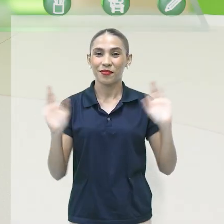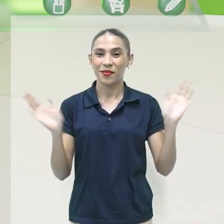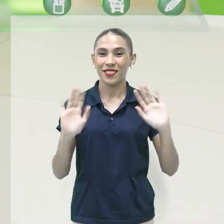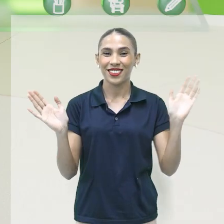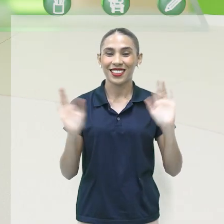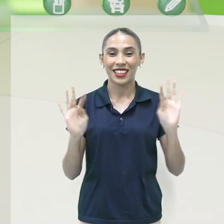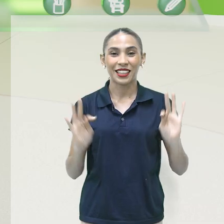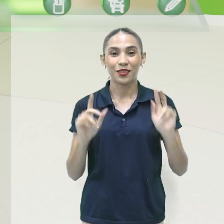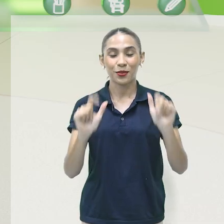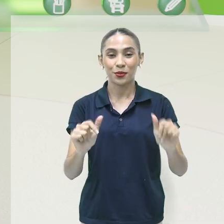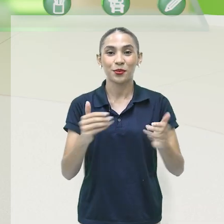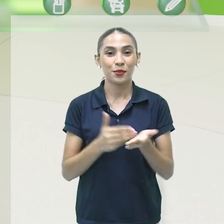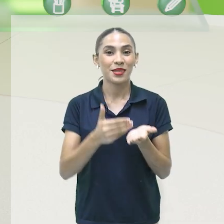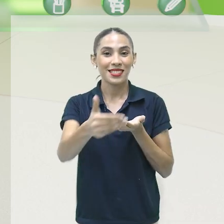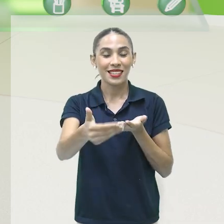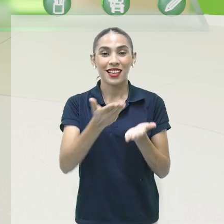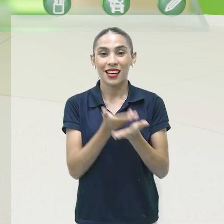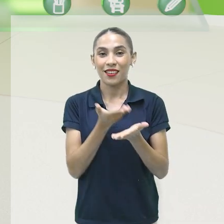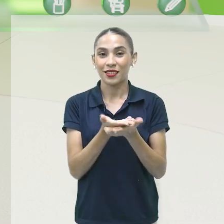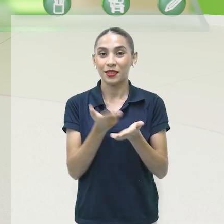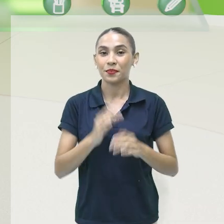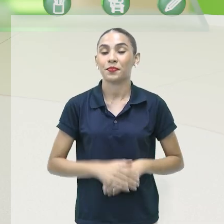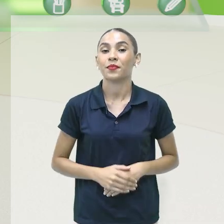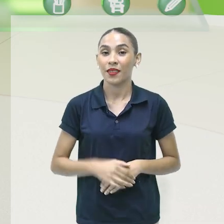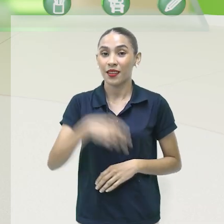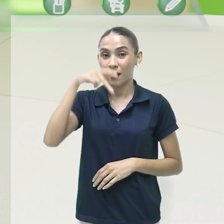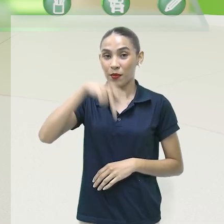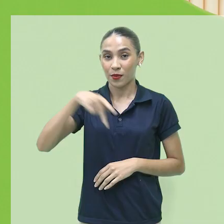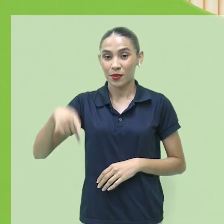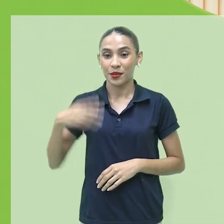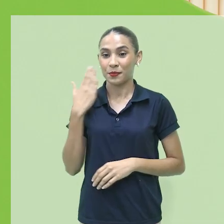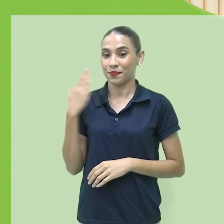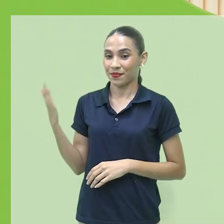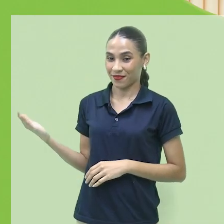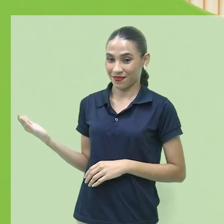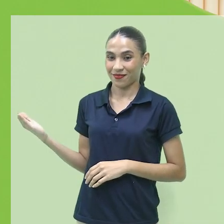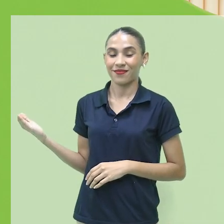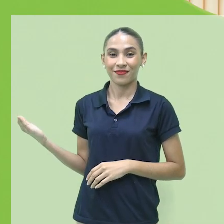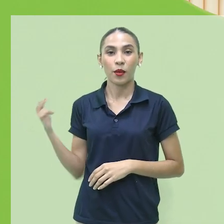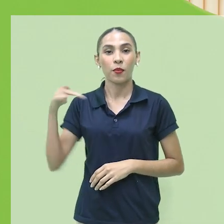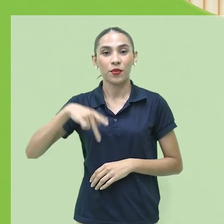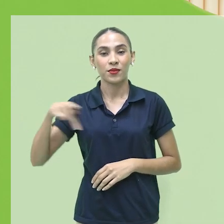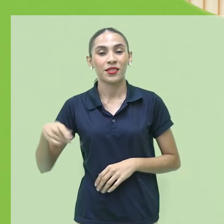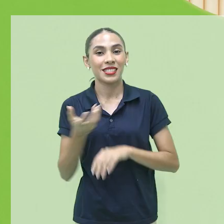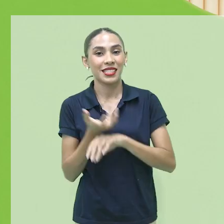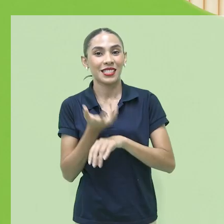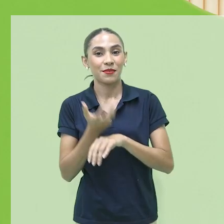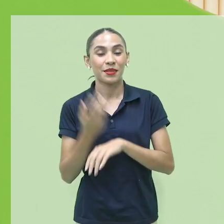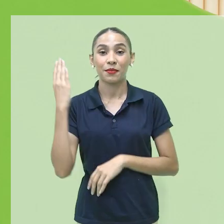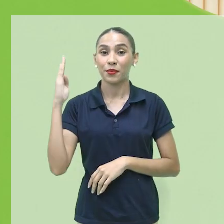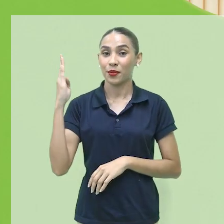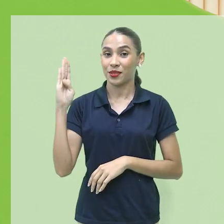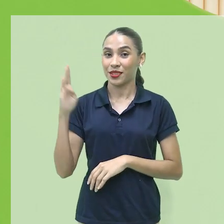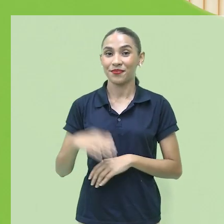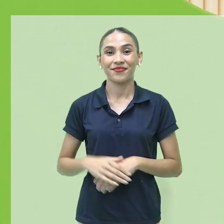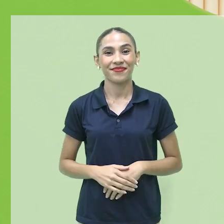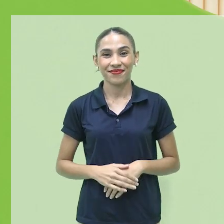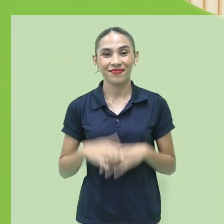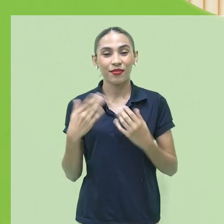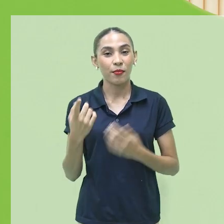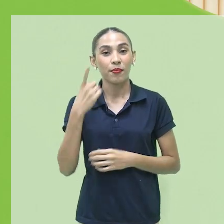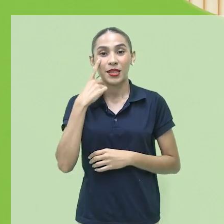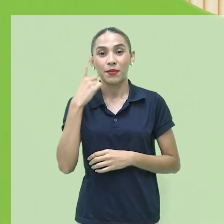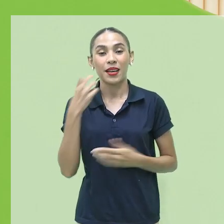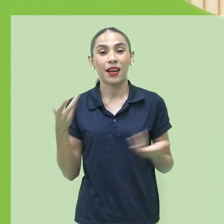Olá a todos, vamos dar início à nossa aula. Sou a professora Gisele Palmeira, professora do componente de